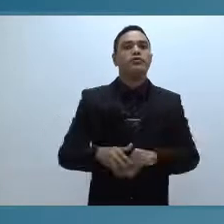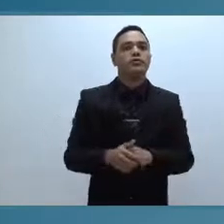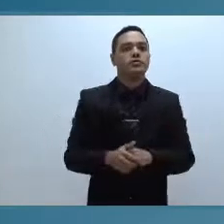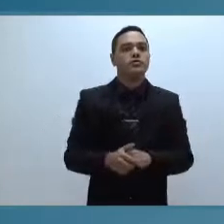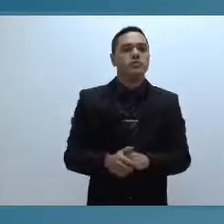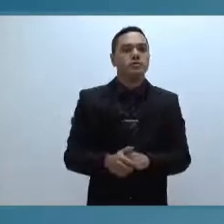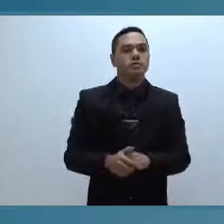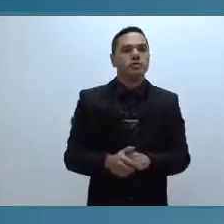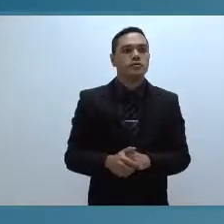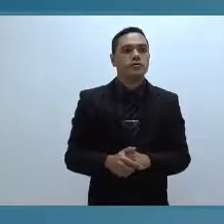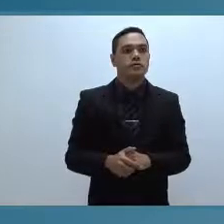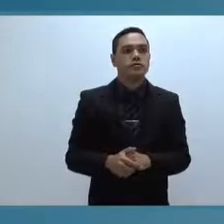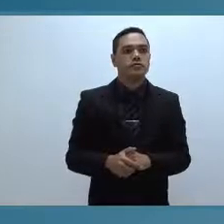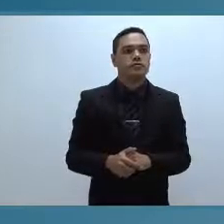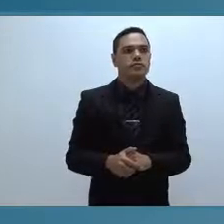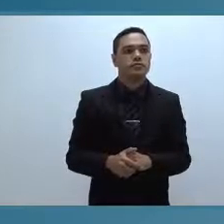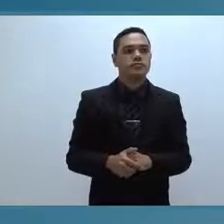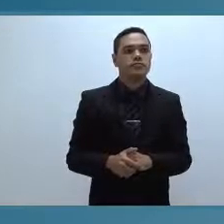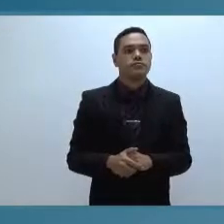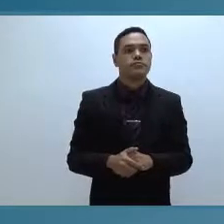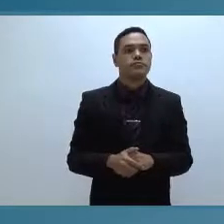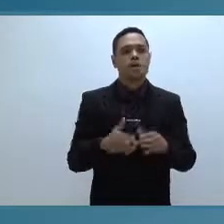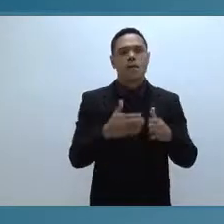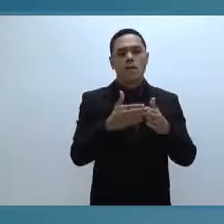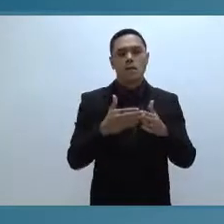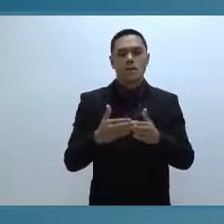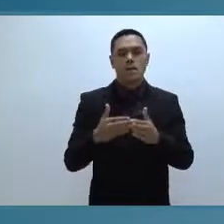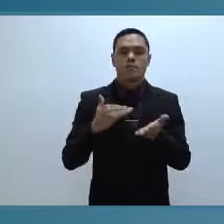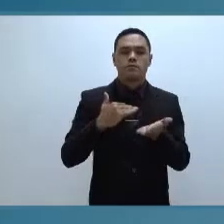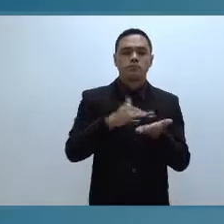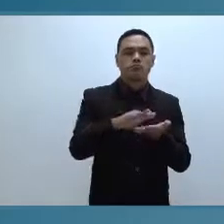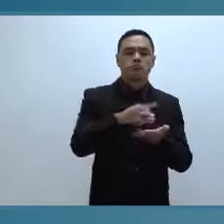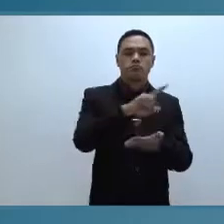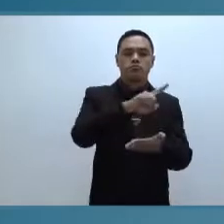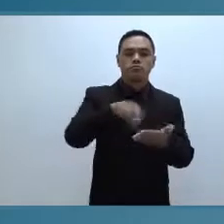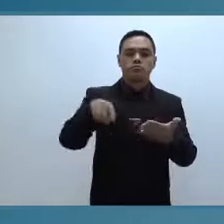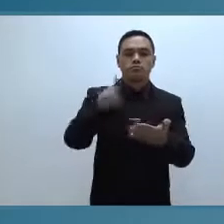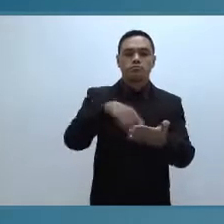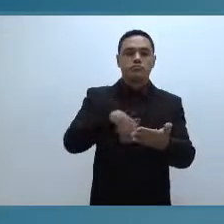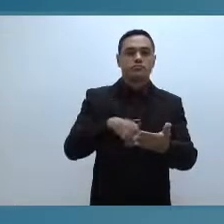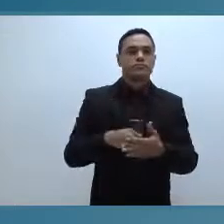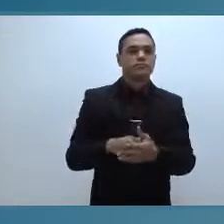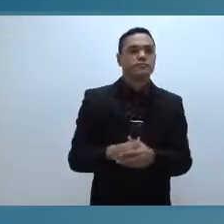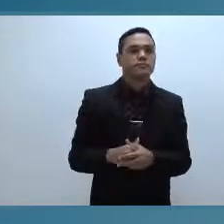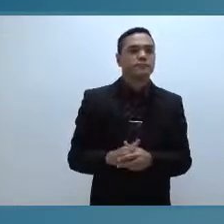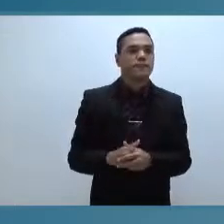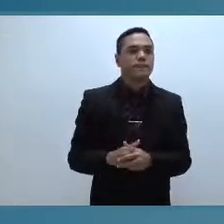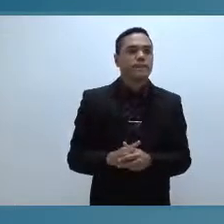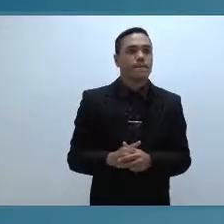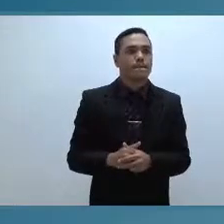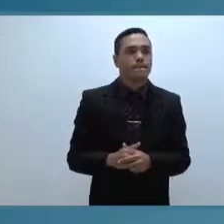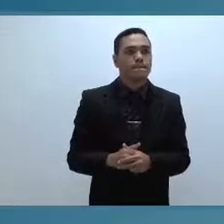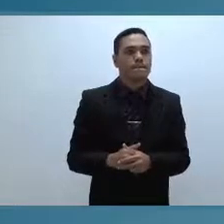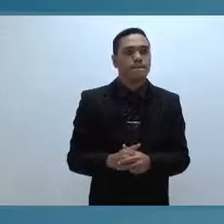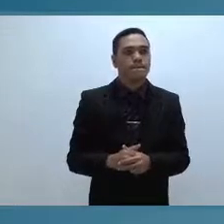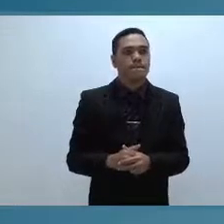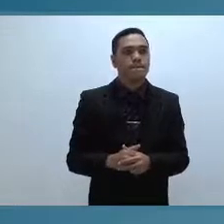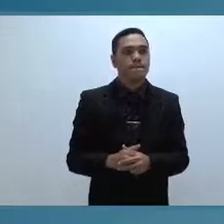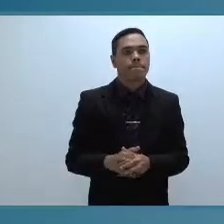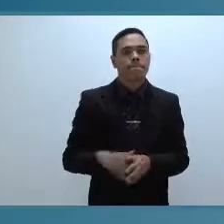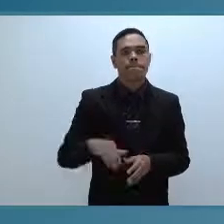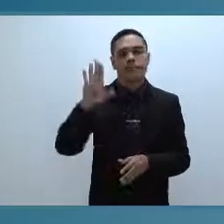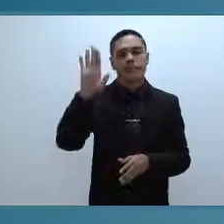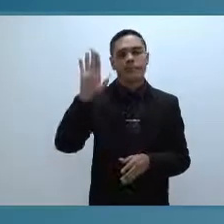pelo indeferimento da pretensão da magistrada. Pergunto se tem... Desembargadora, ou não.